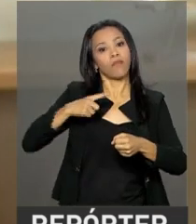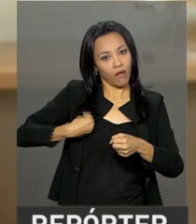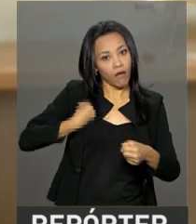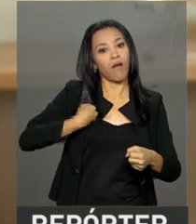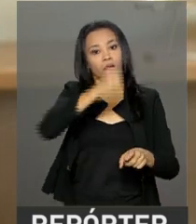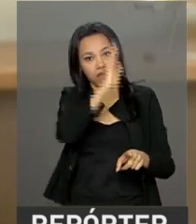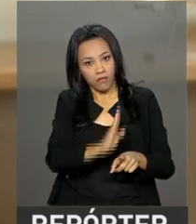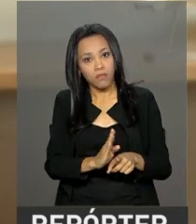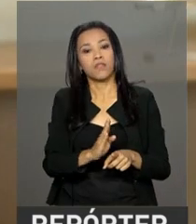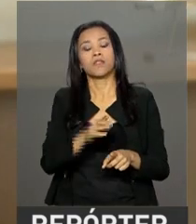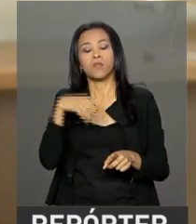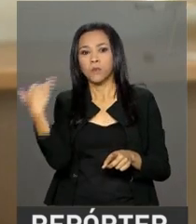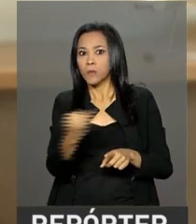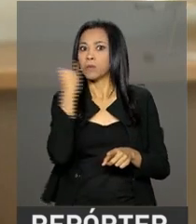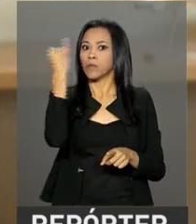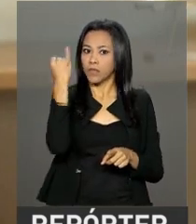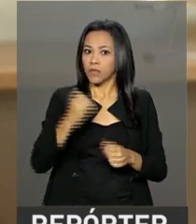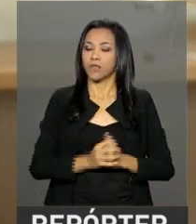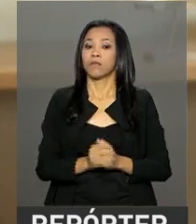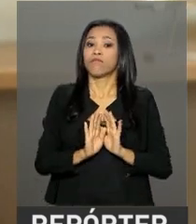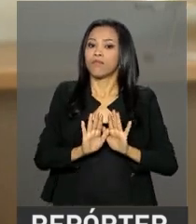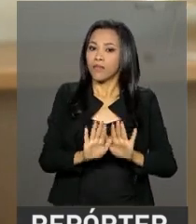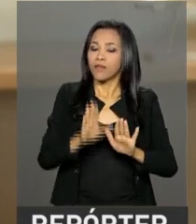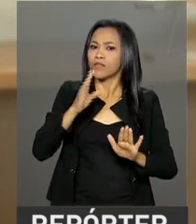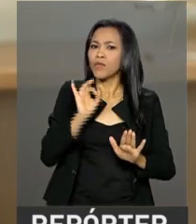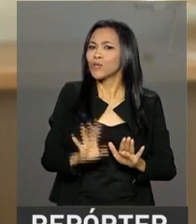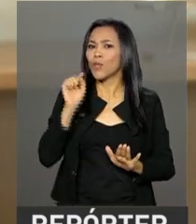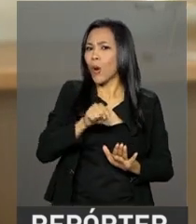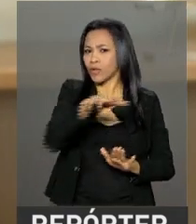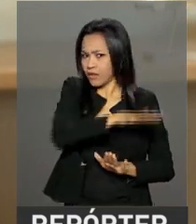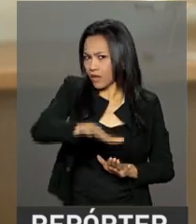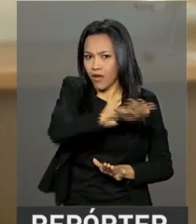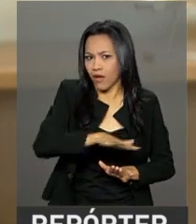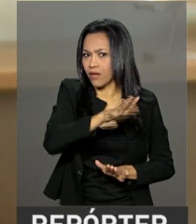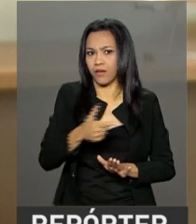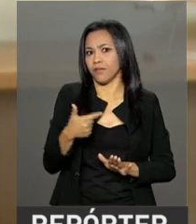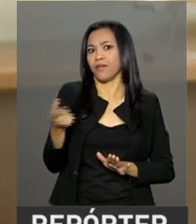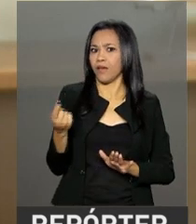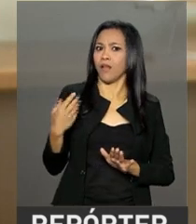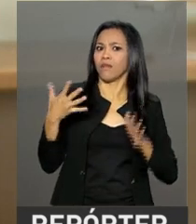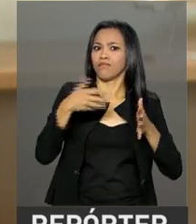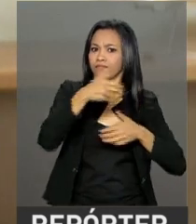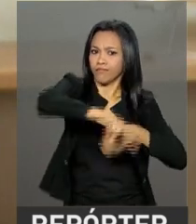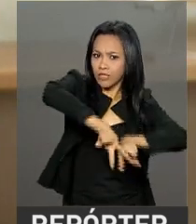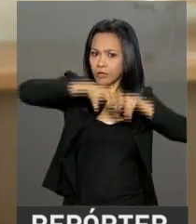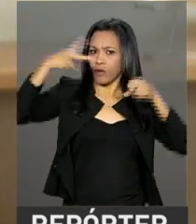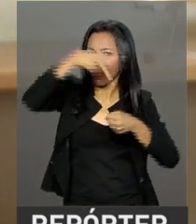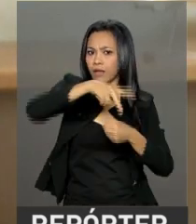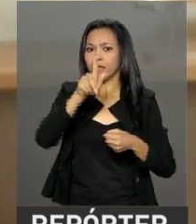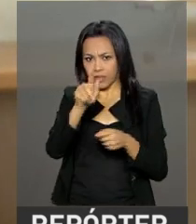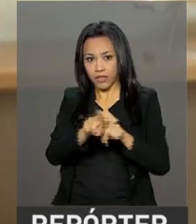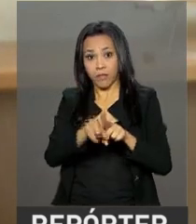Brasil em operações importantes. Mas não é só na exploração de petróleo onde a Noruega está presente nessa área de óleo e